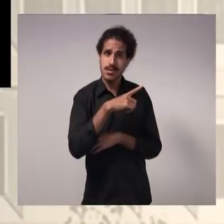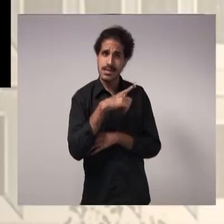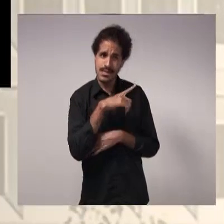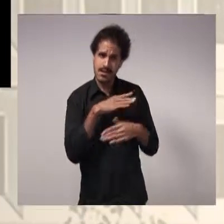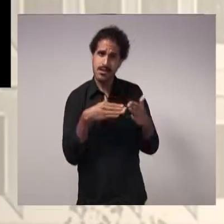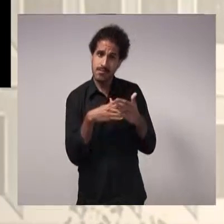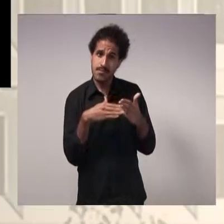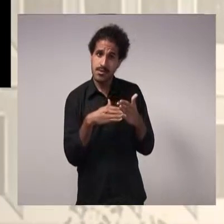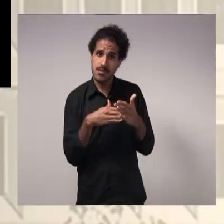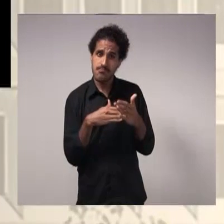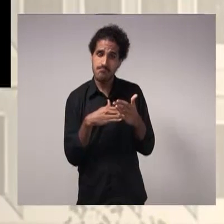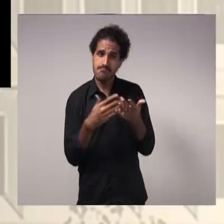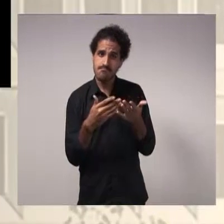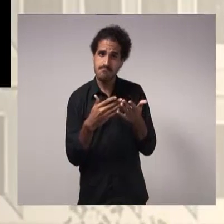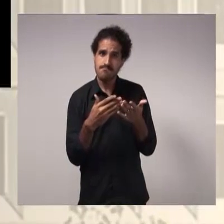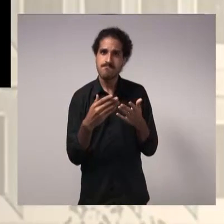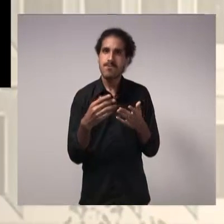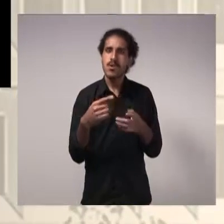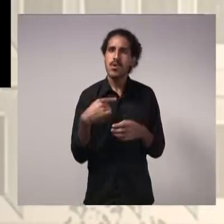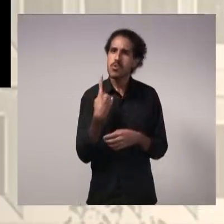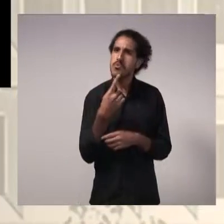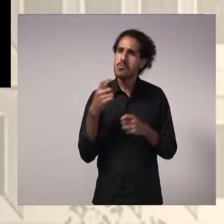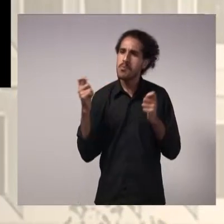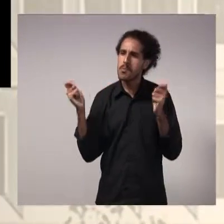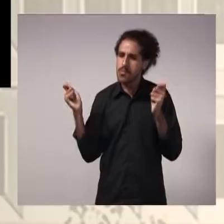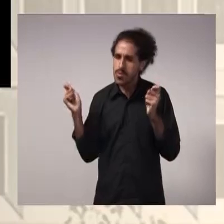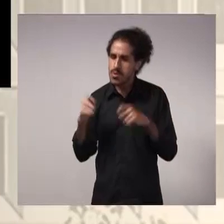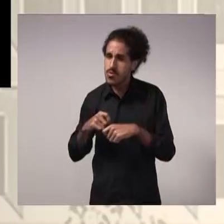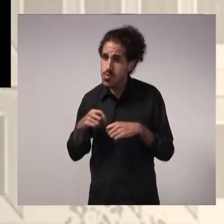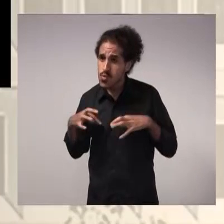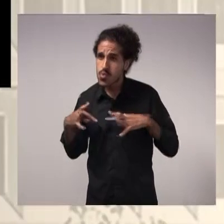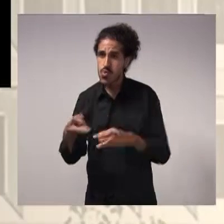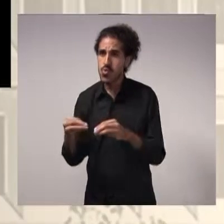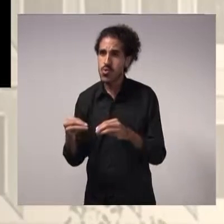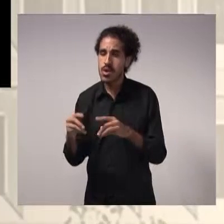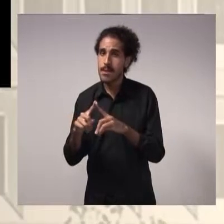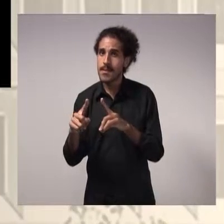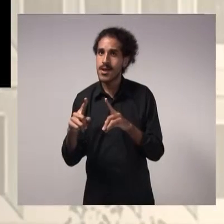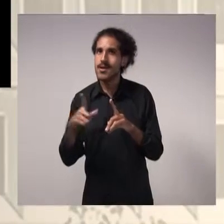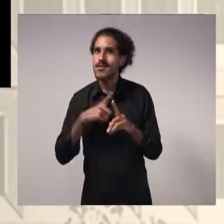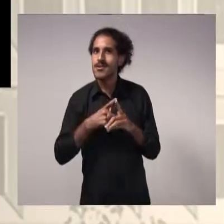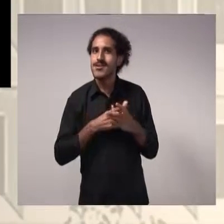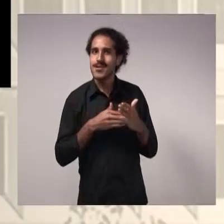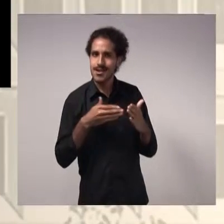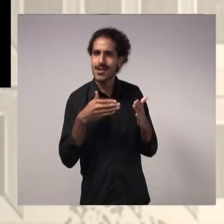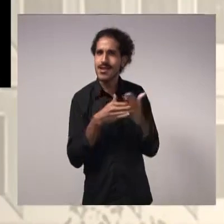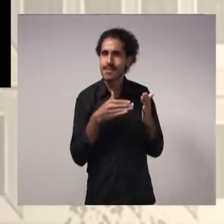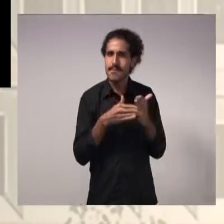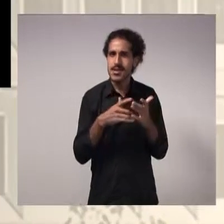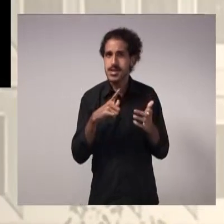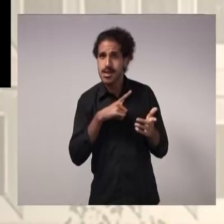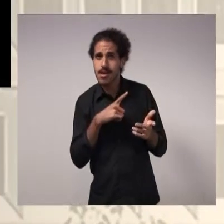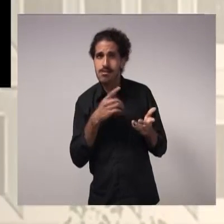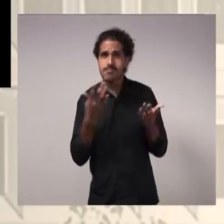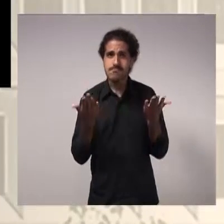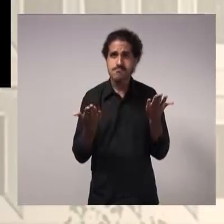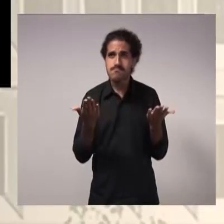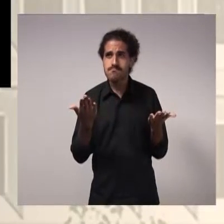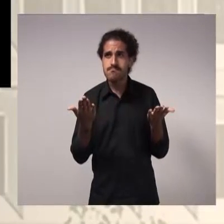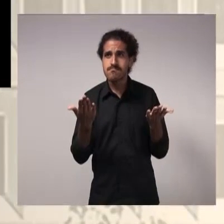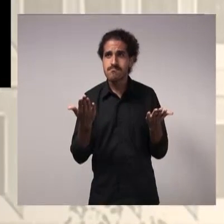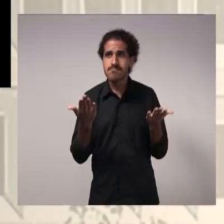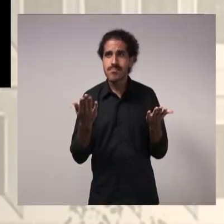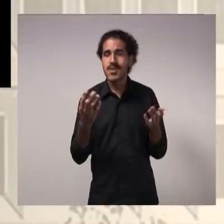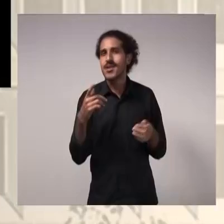Ou seja, podemos fazer tudo, mas precisamos estabelecer esse limite? Temos um limite? Não temos limite